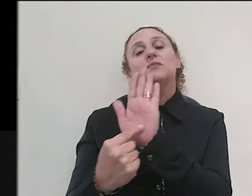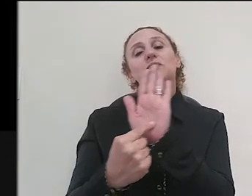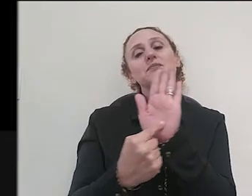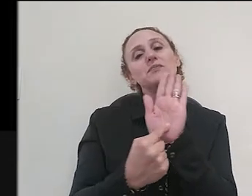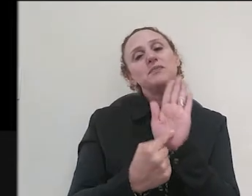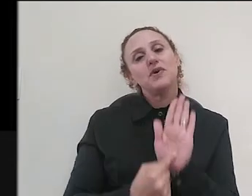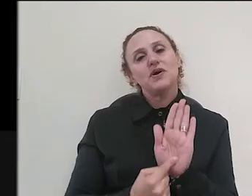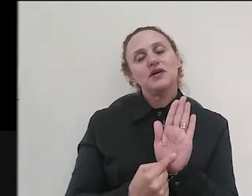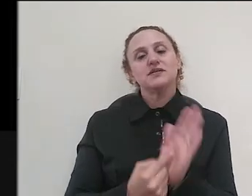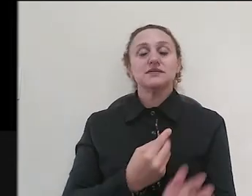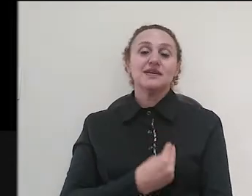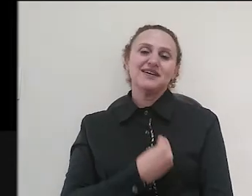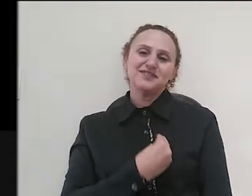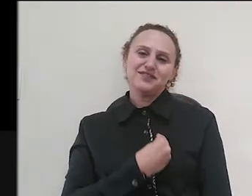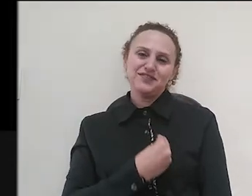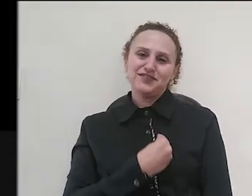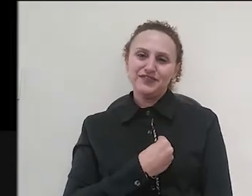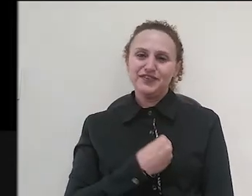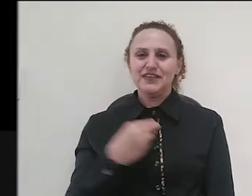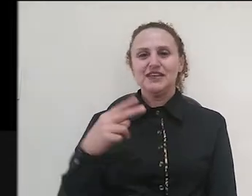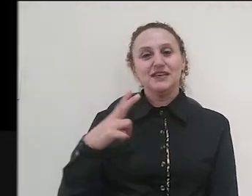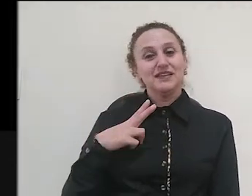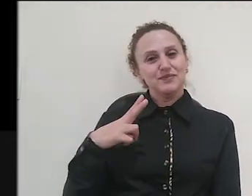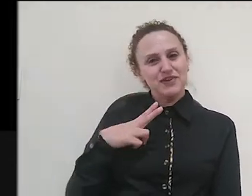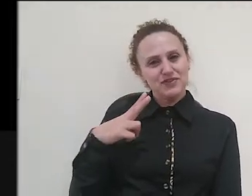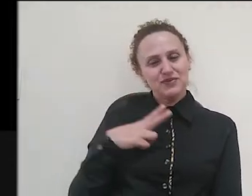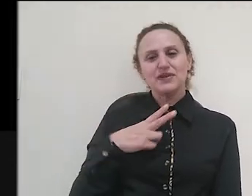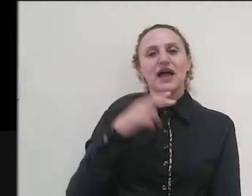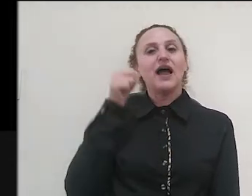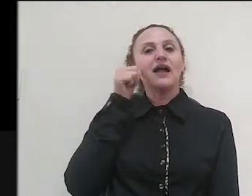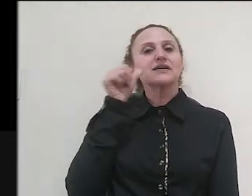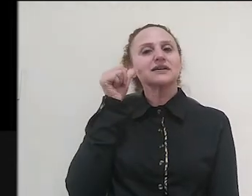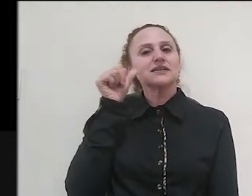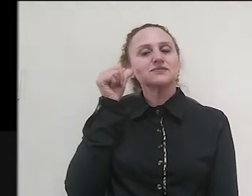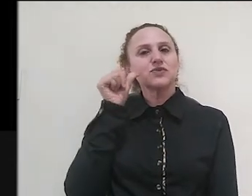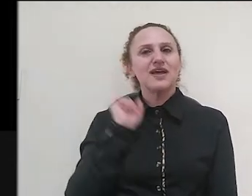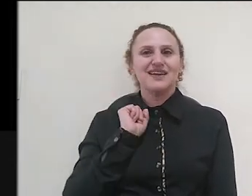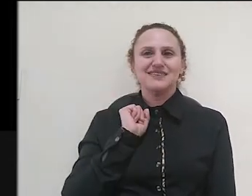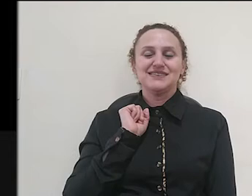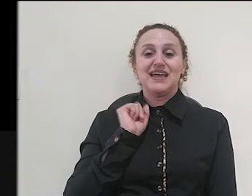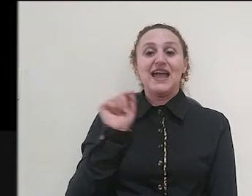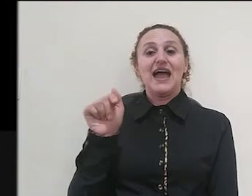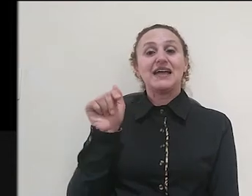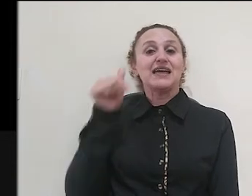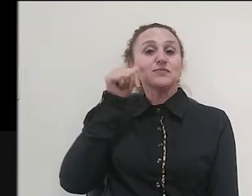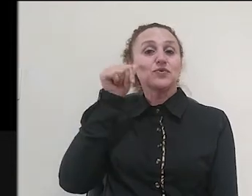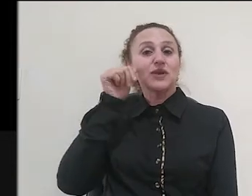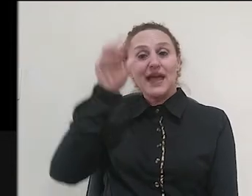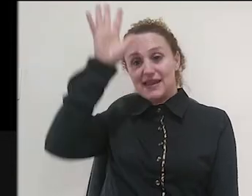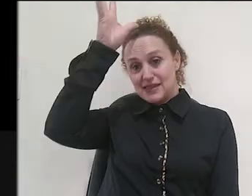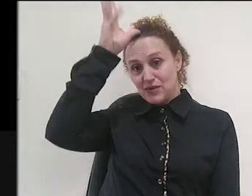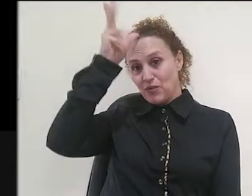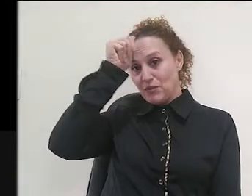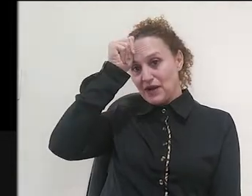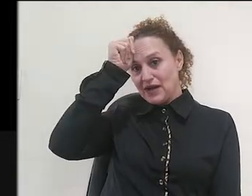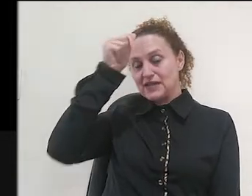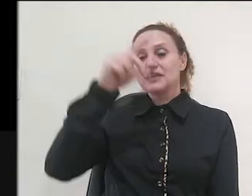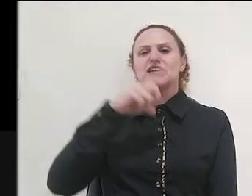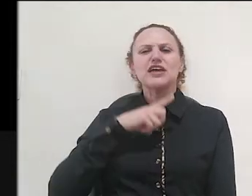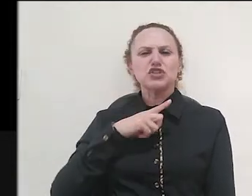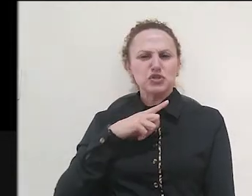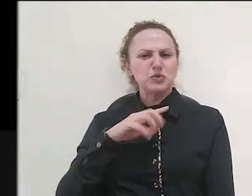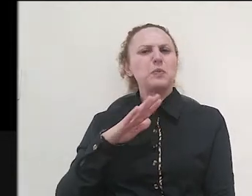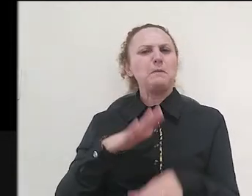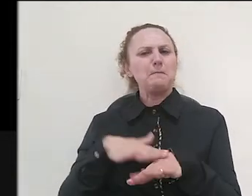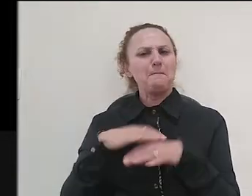das nobres, da vida privada das mulheres. E aqui é interessante já, porque as mulheres romanas, elas tinham um pouco mais de